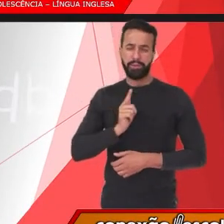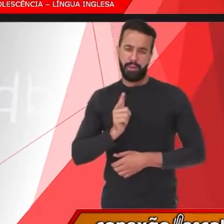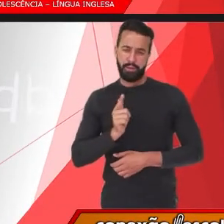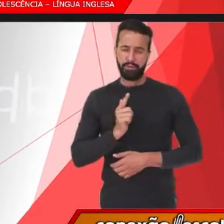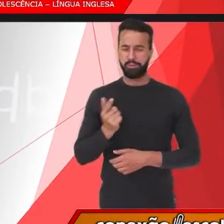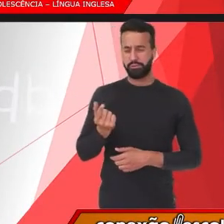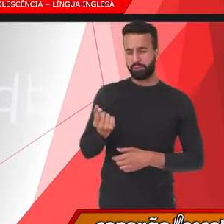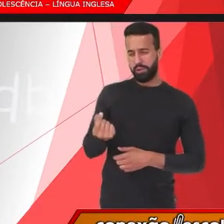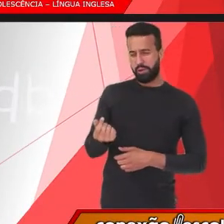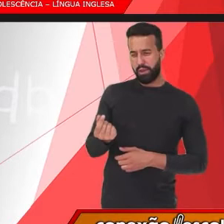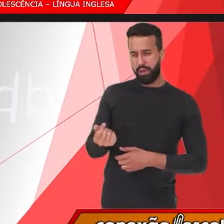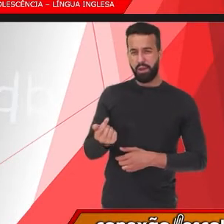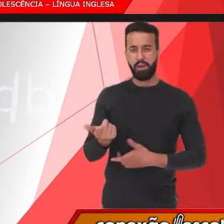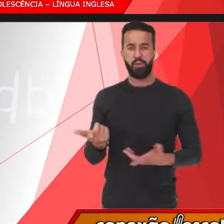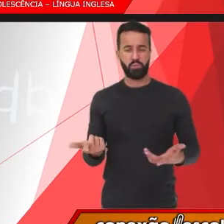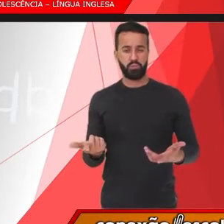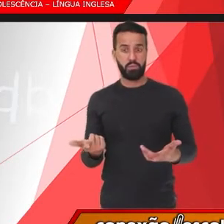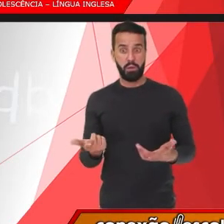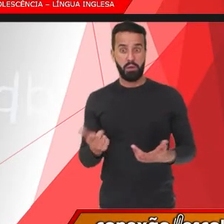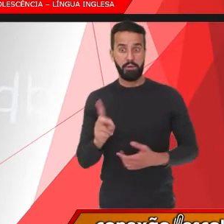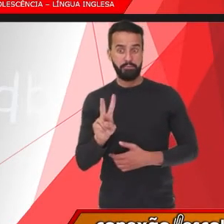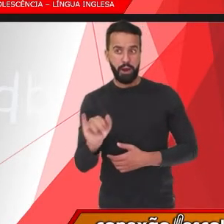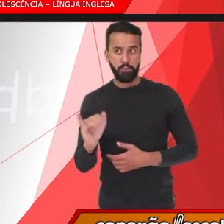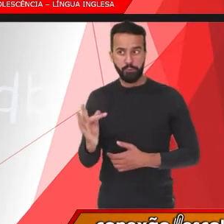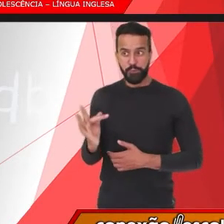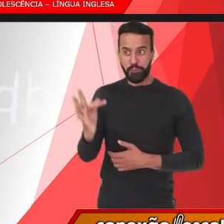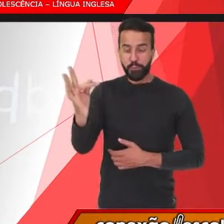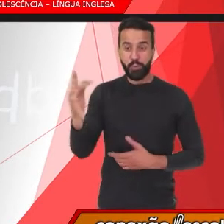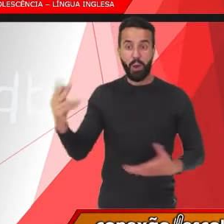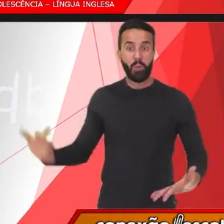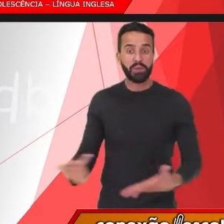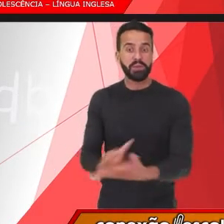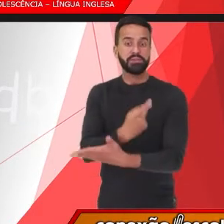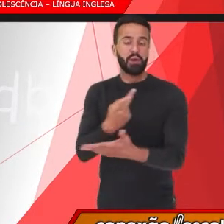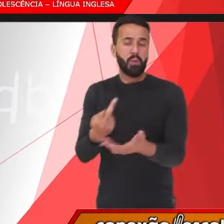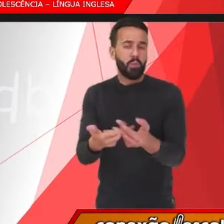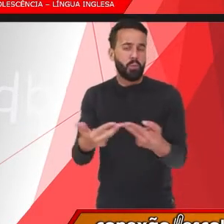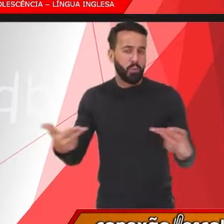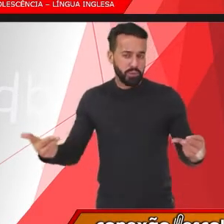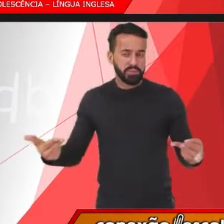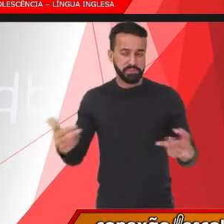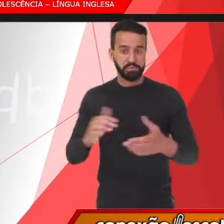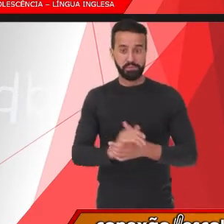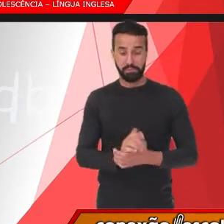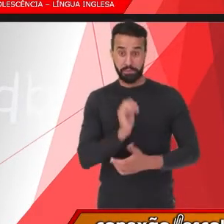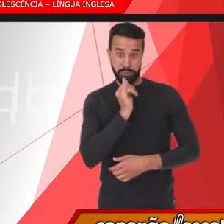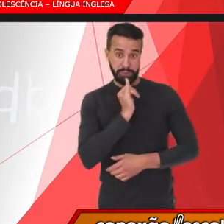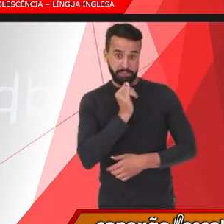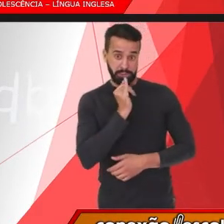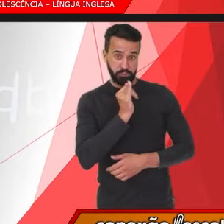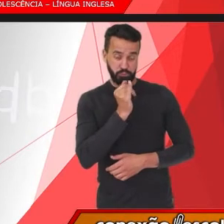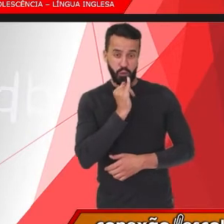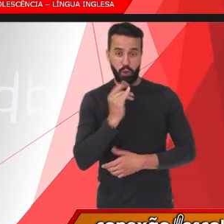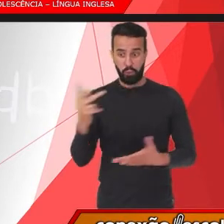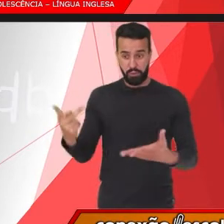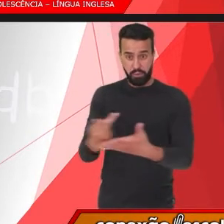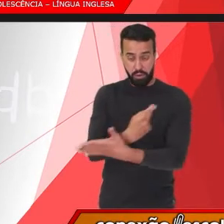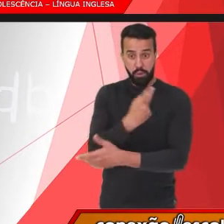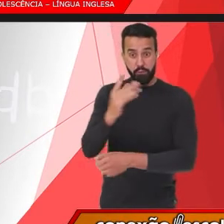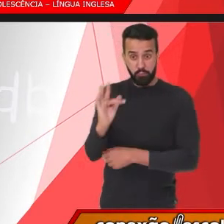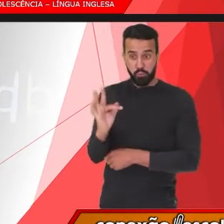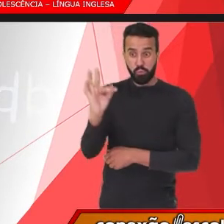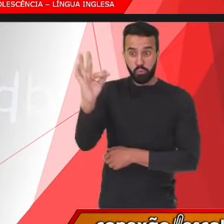dinheiro, algo no futuro pode acontecer. Então, essa condição de algo acontecer no